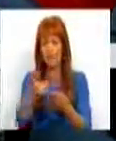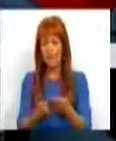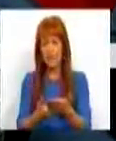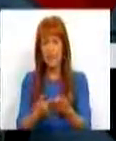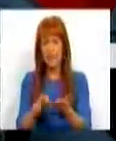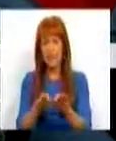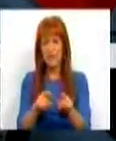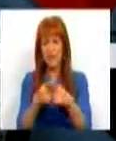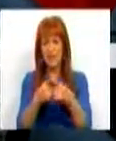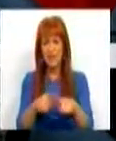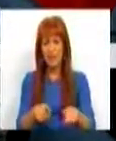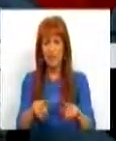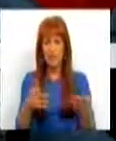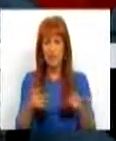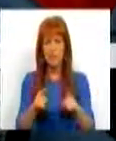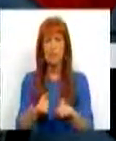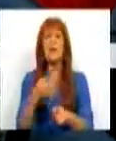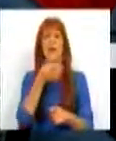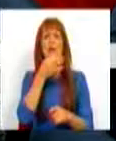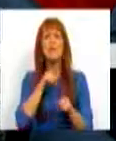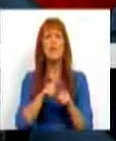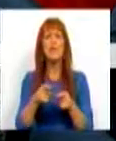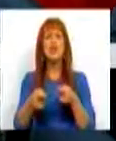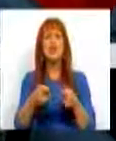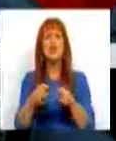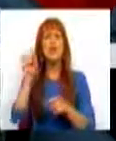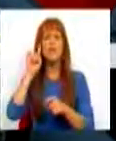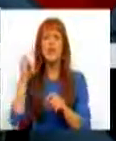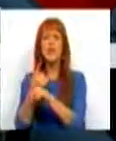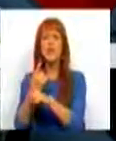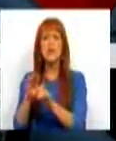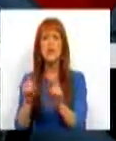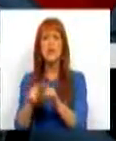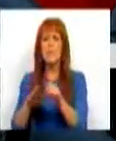em termos de globais será